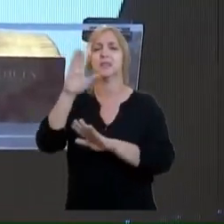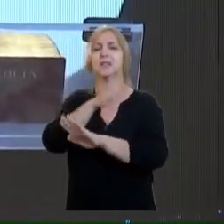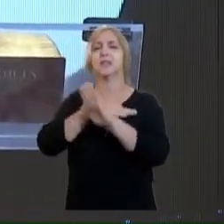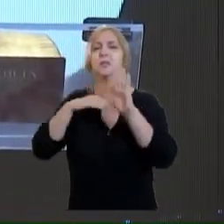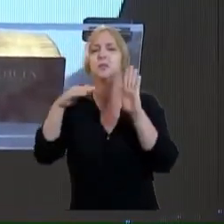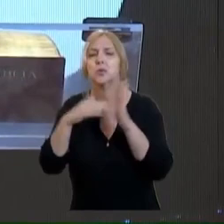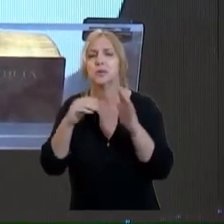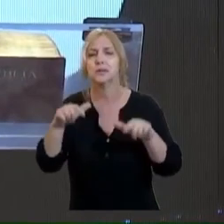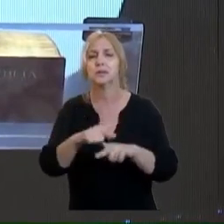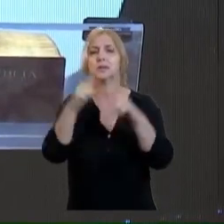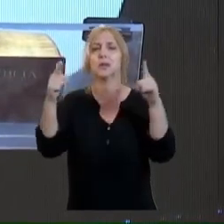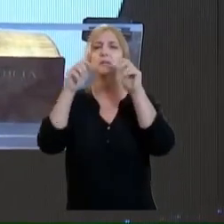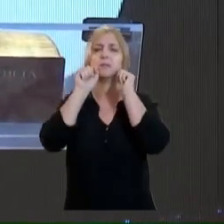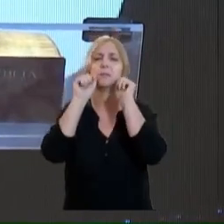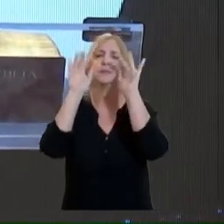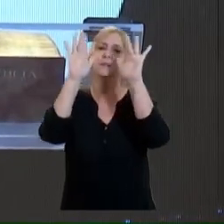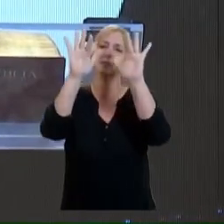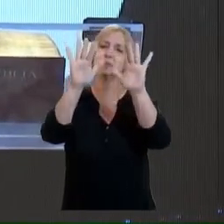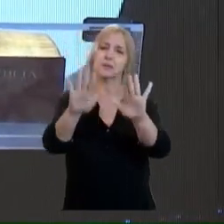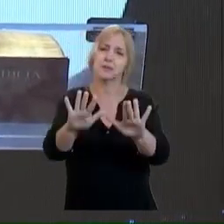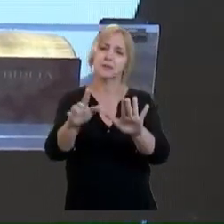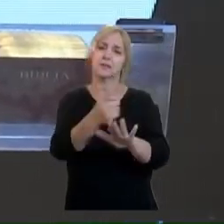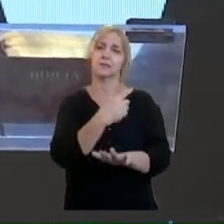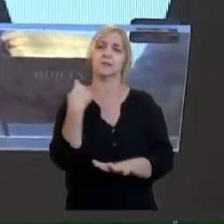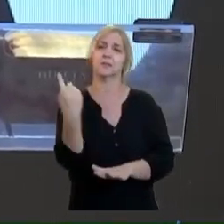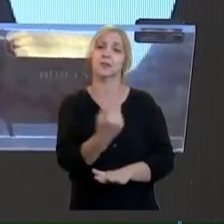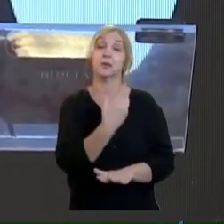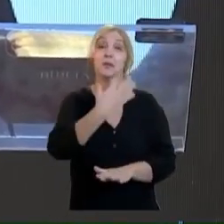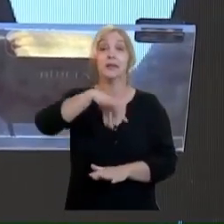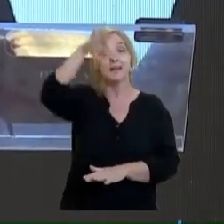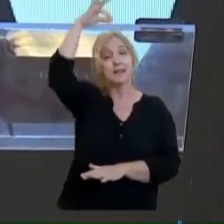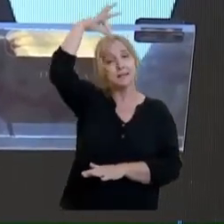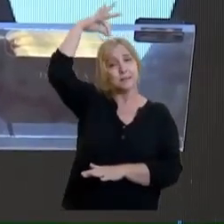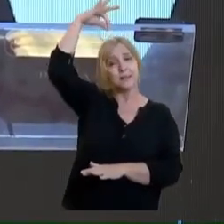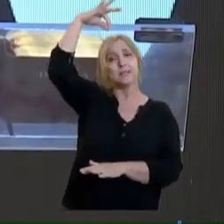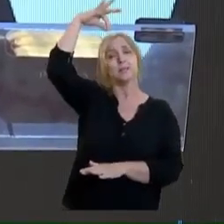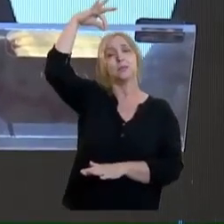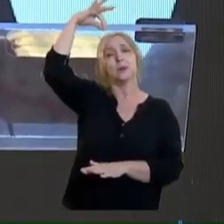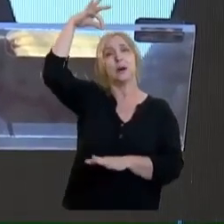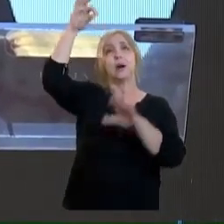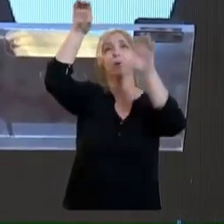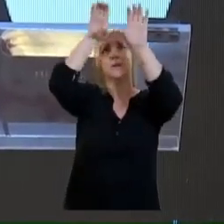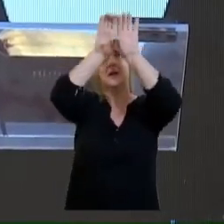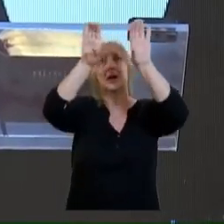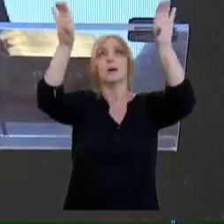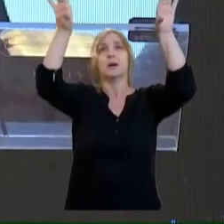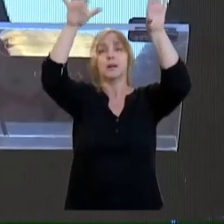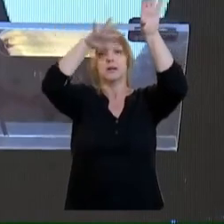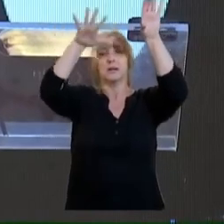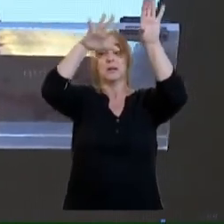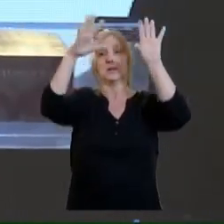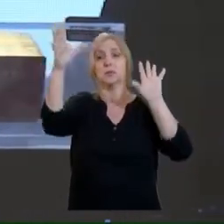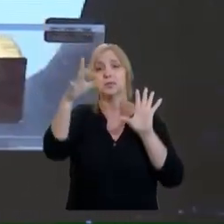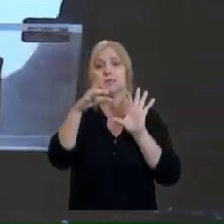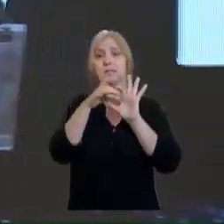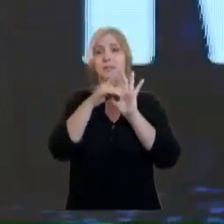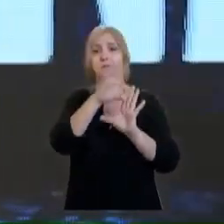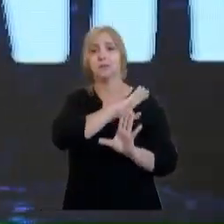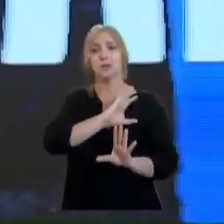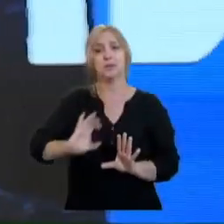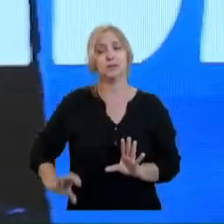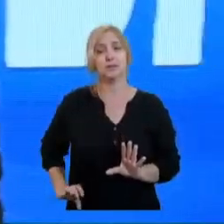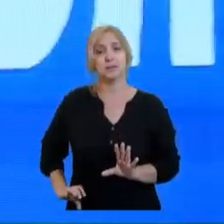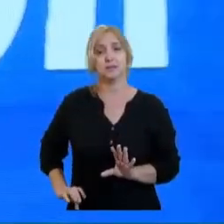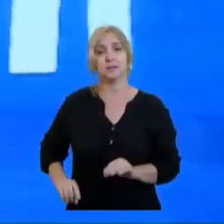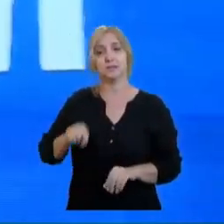toda sorte de bênção espiritual nas regiões celestiais em Cristo. Quando você